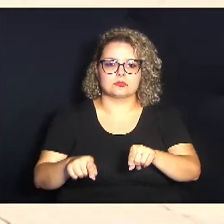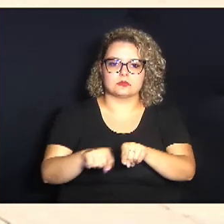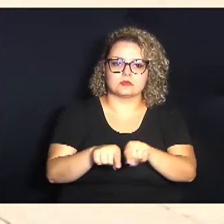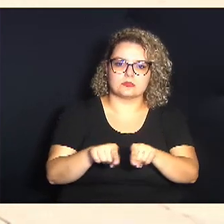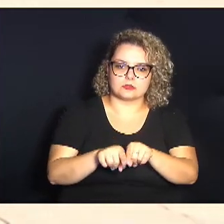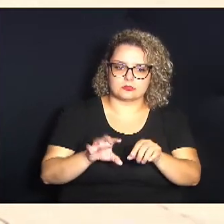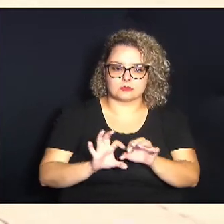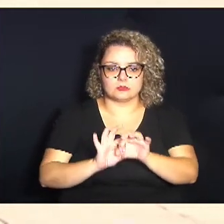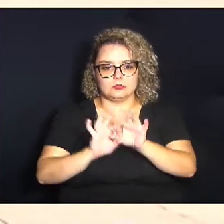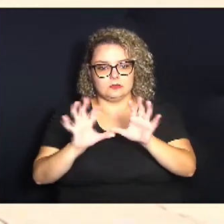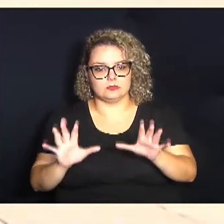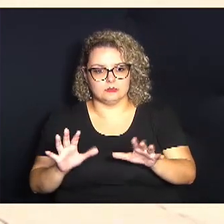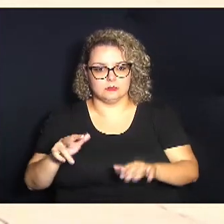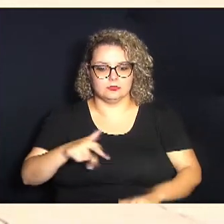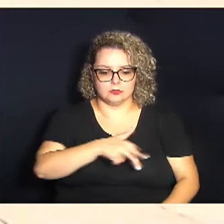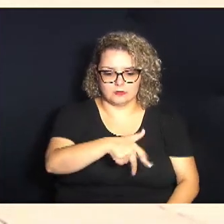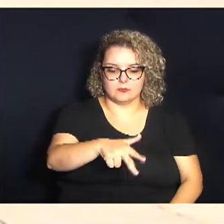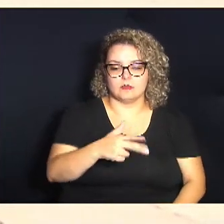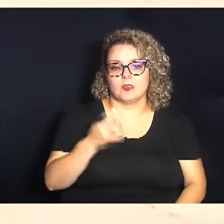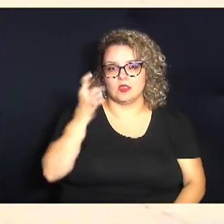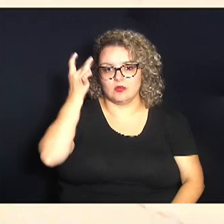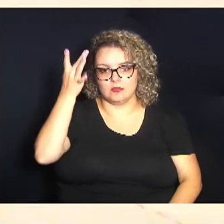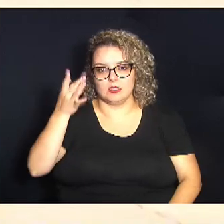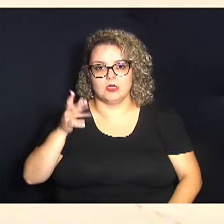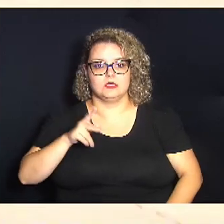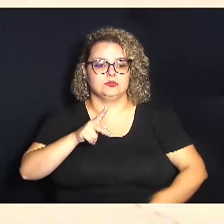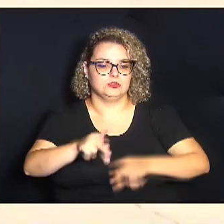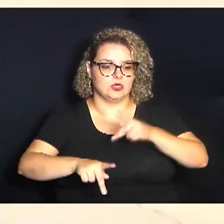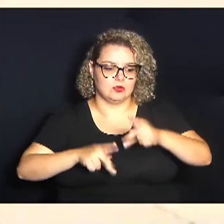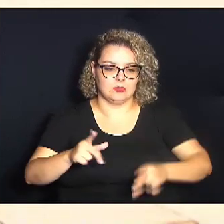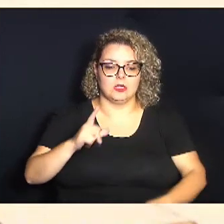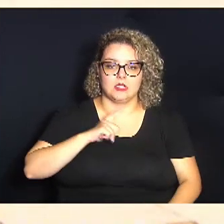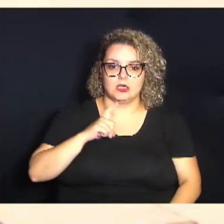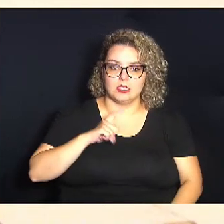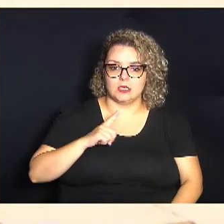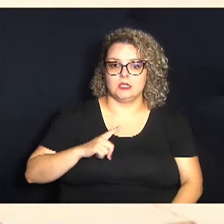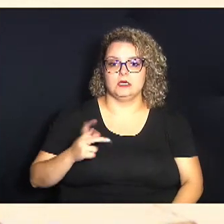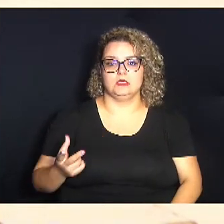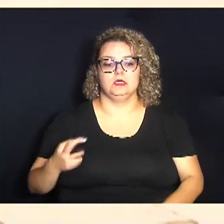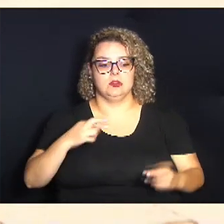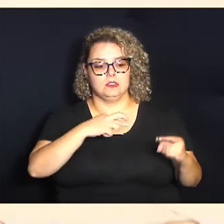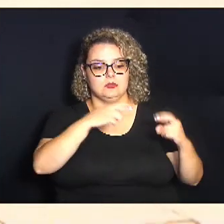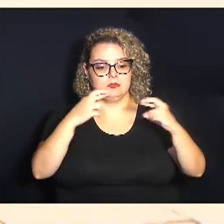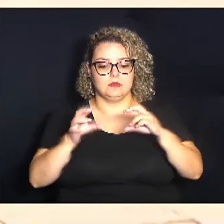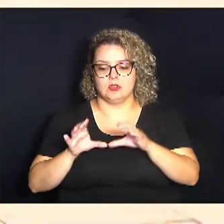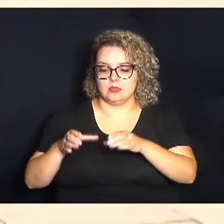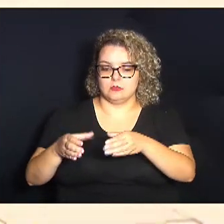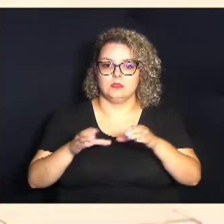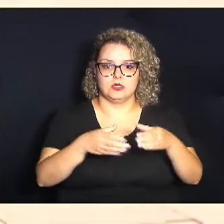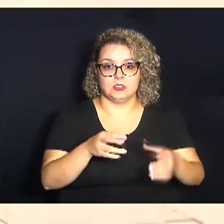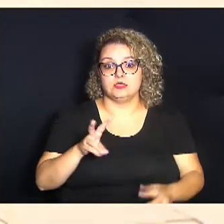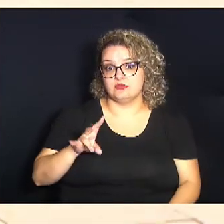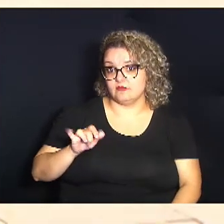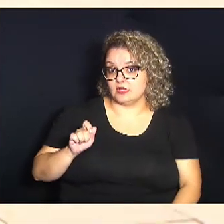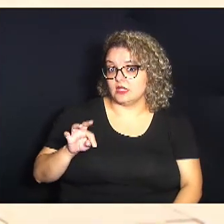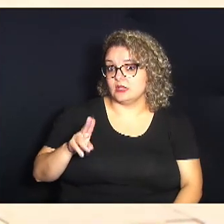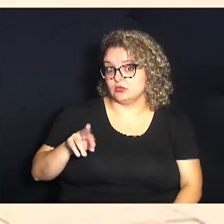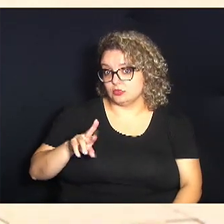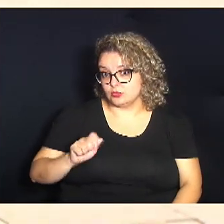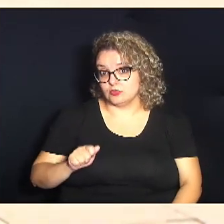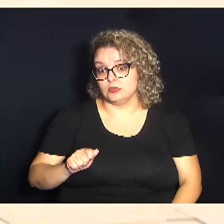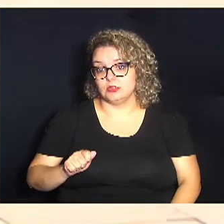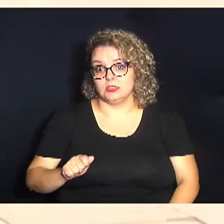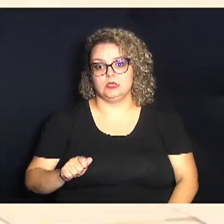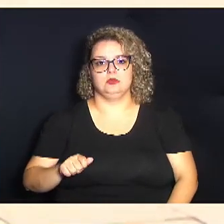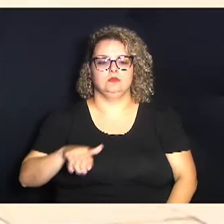um deslocamento fácil entre o público. E também temos o patrulhamento com as equipes de viatura, né, quatro rodas,